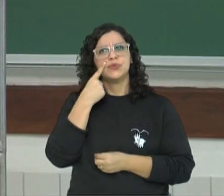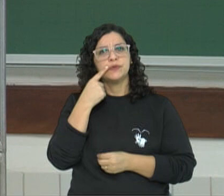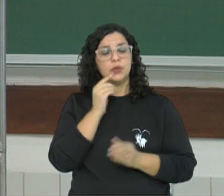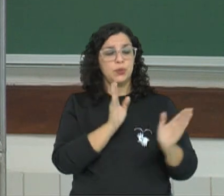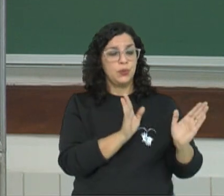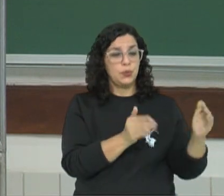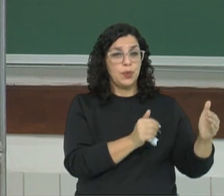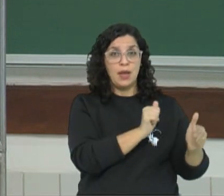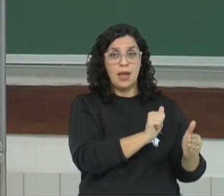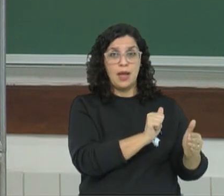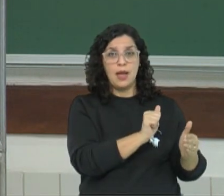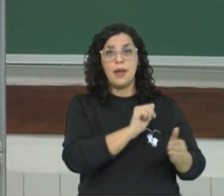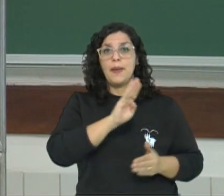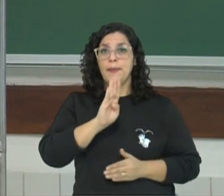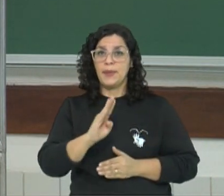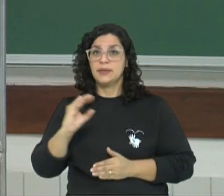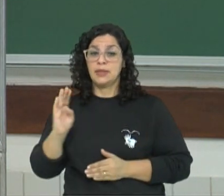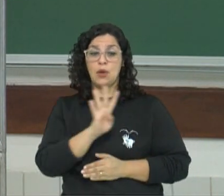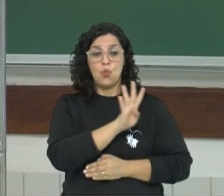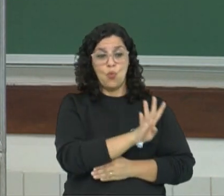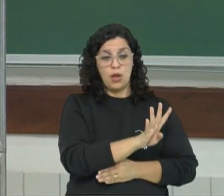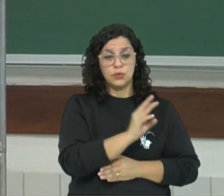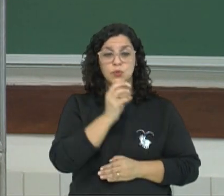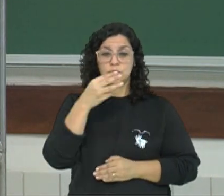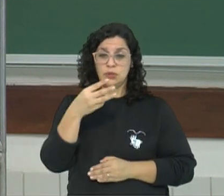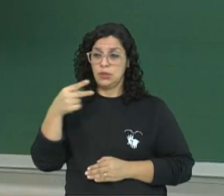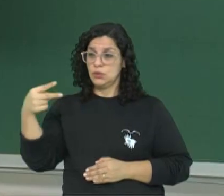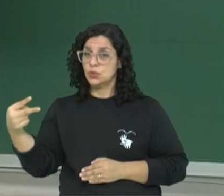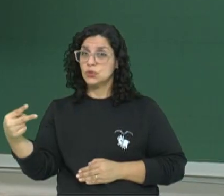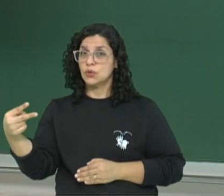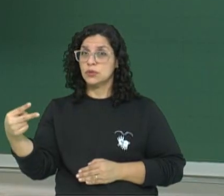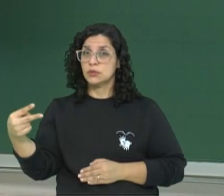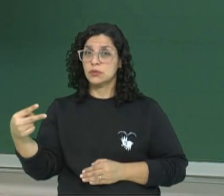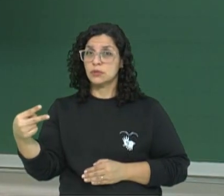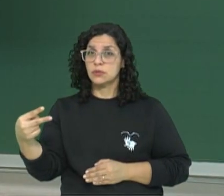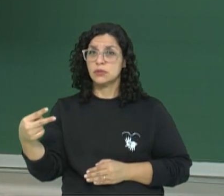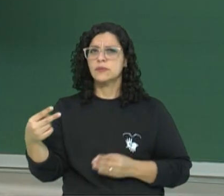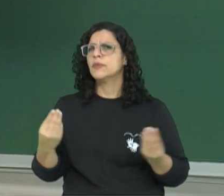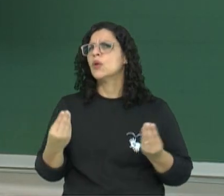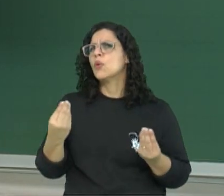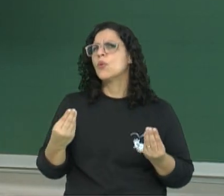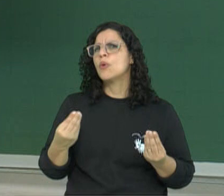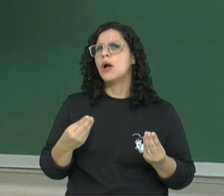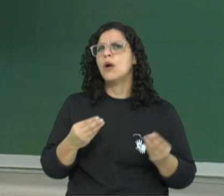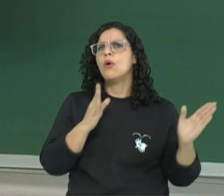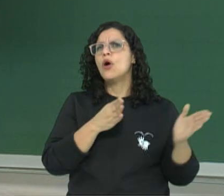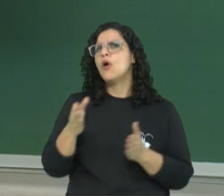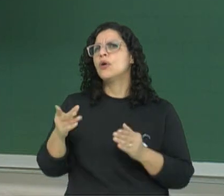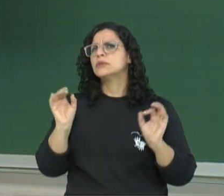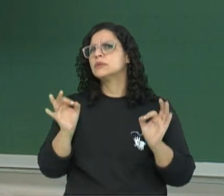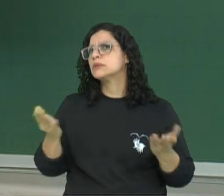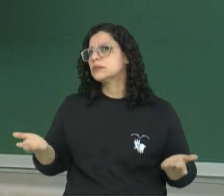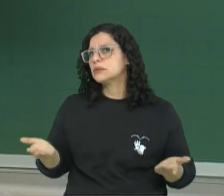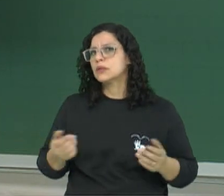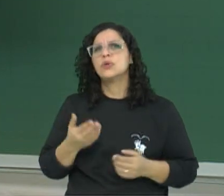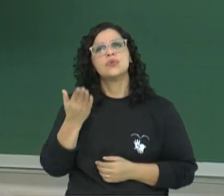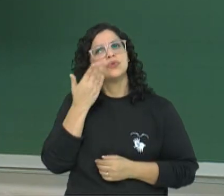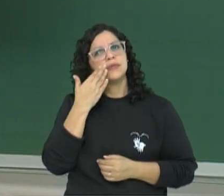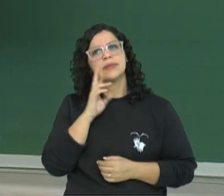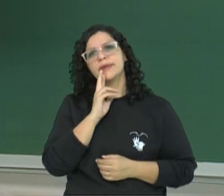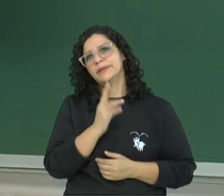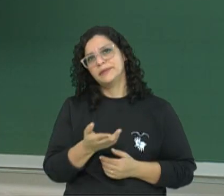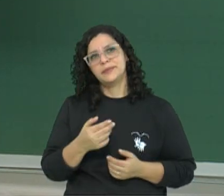o cubo A tem uma massa de 4 gramas, o cubo B tem de 3 gramas e o cubo C tem 2 gramas, eu já consigo